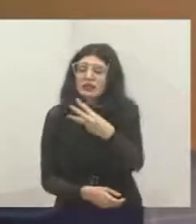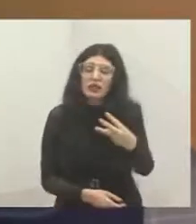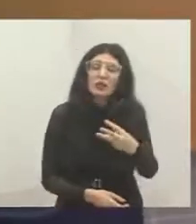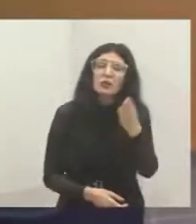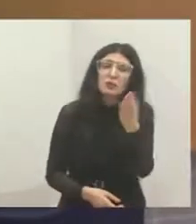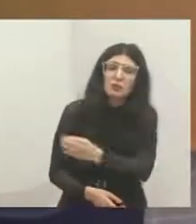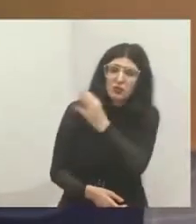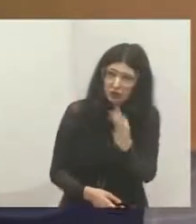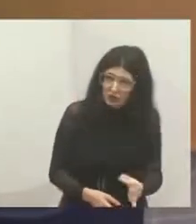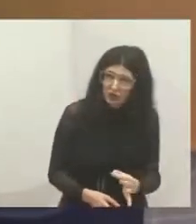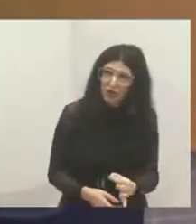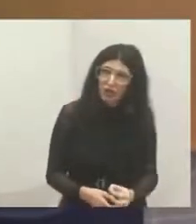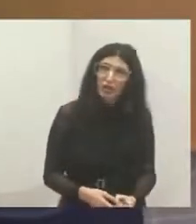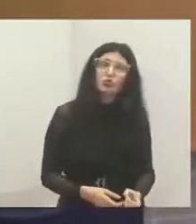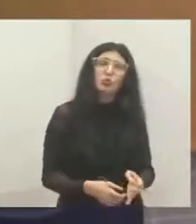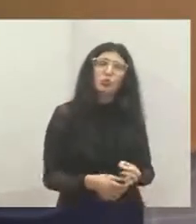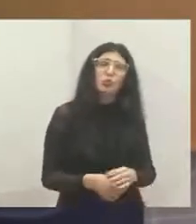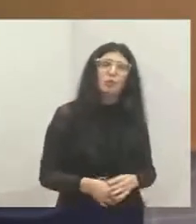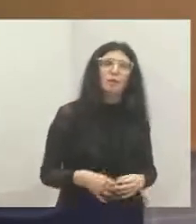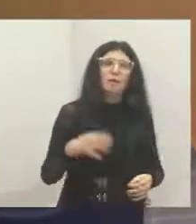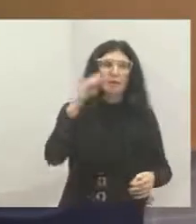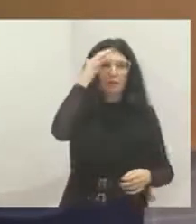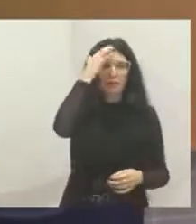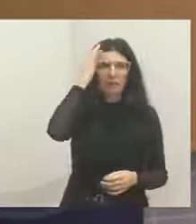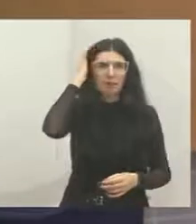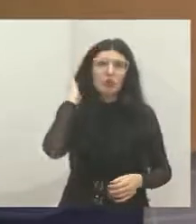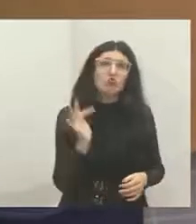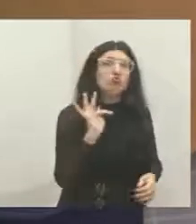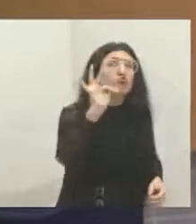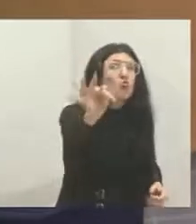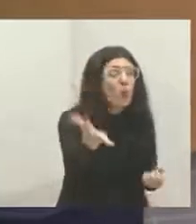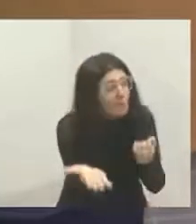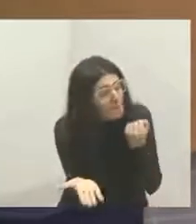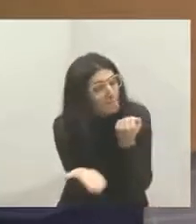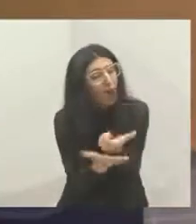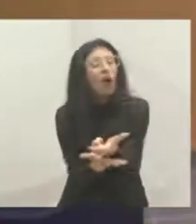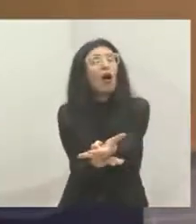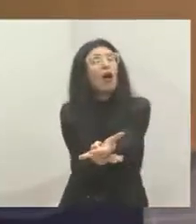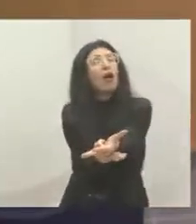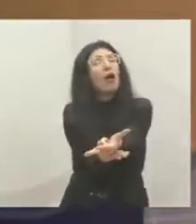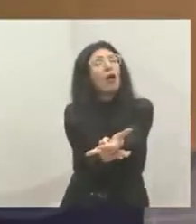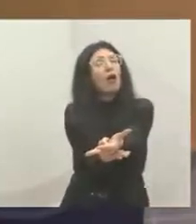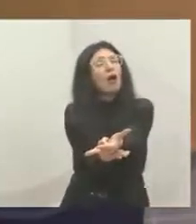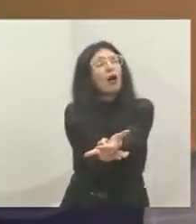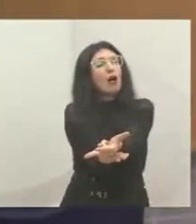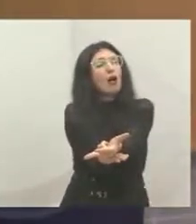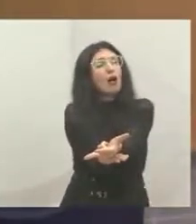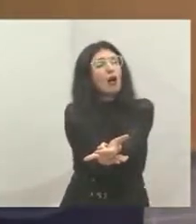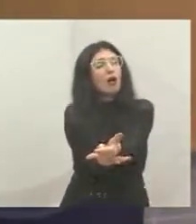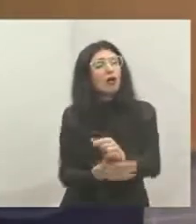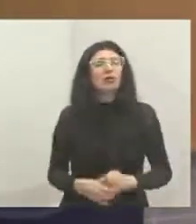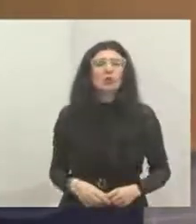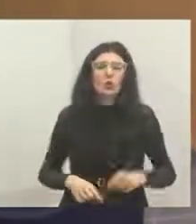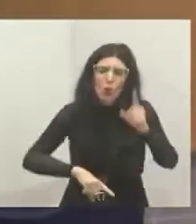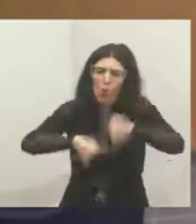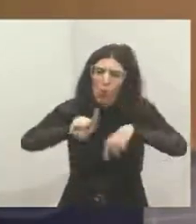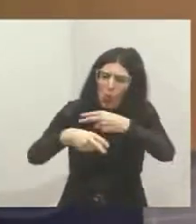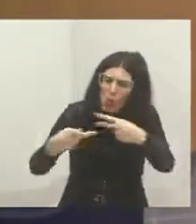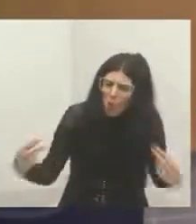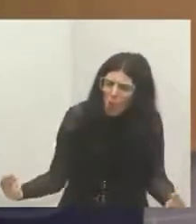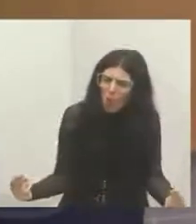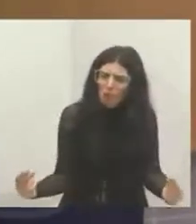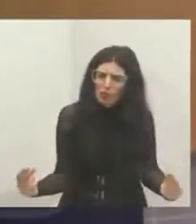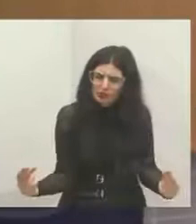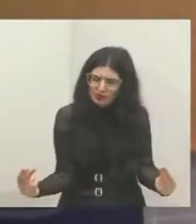o compromisso, como você menciona, de pagamento com a sua efetivação, tanto da entrega do produto ou do